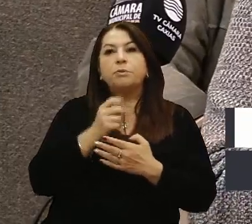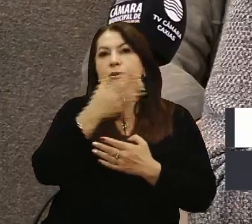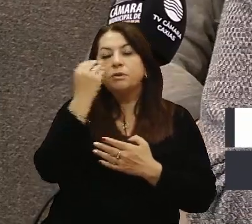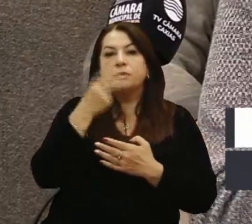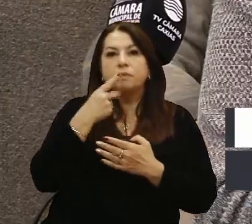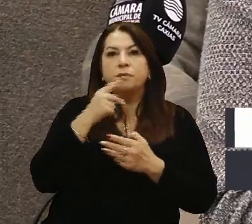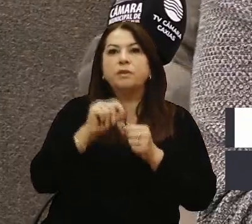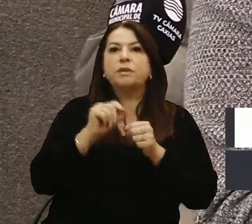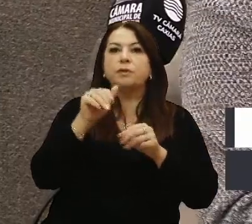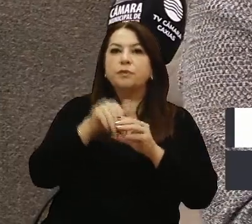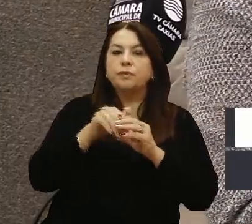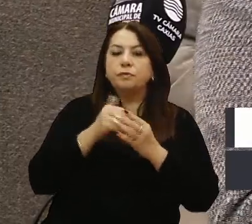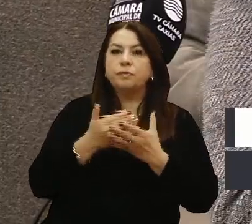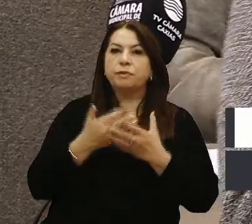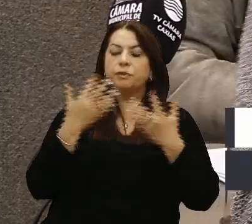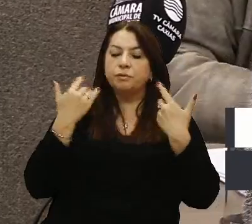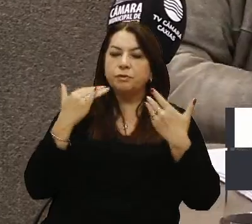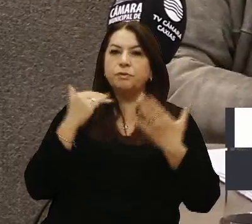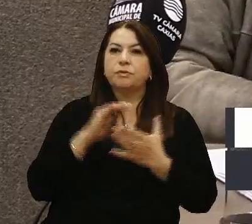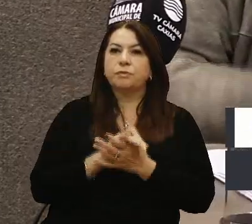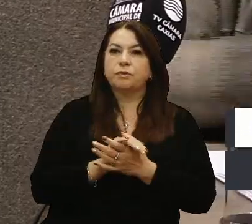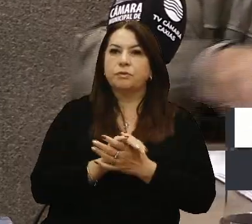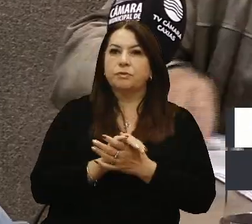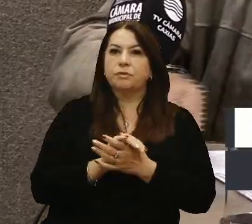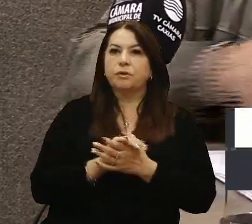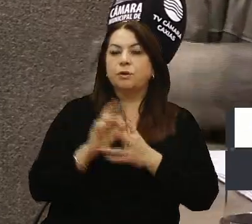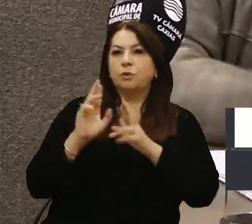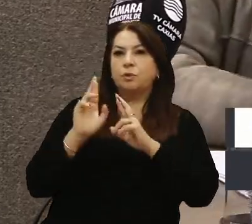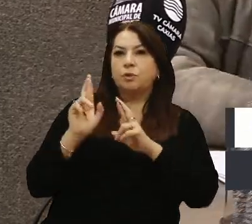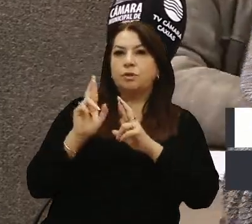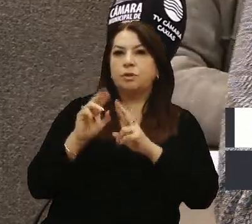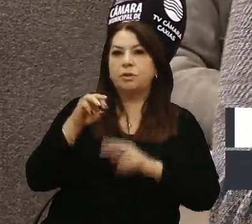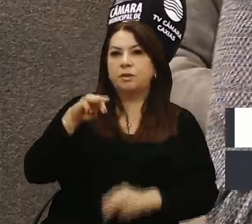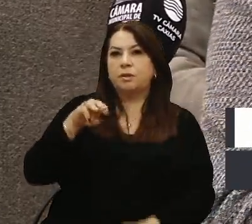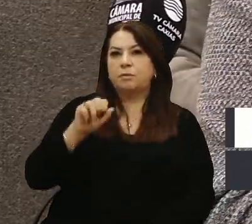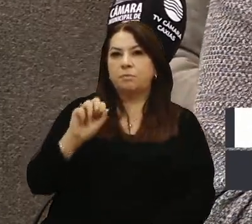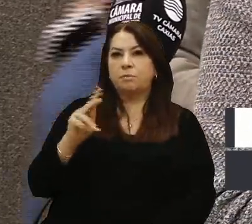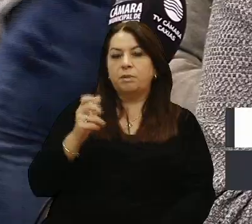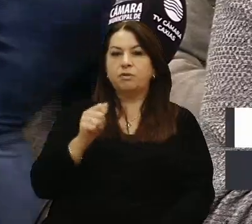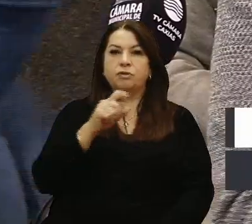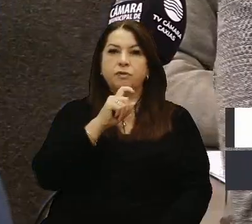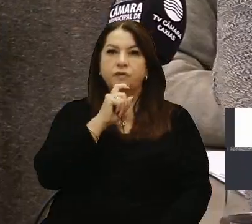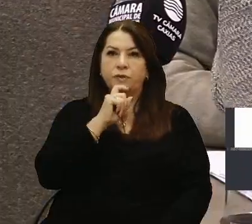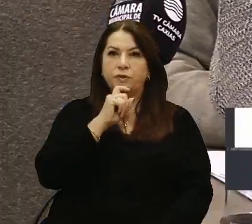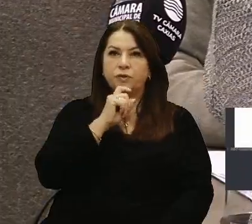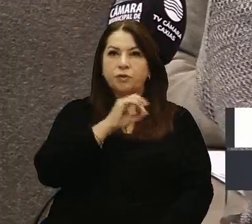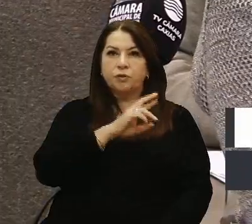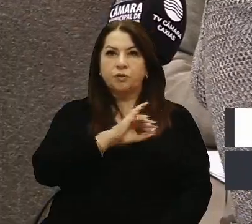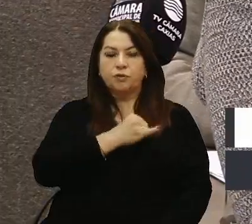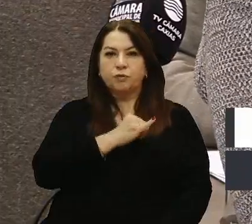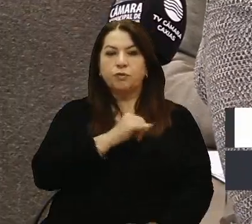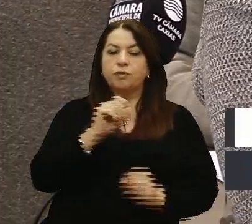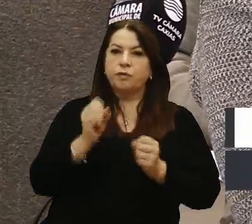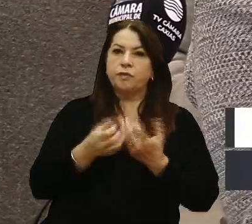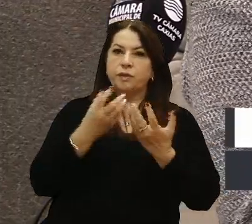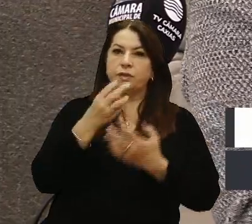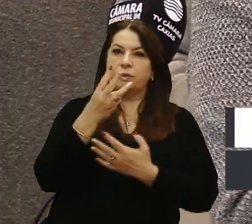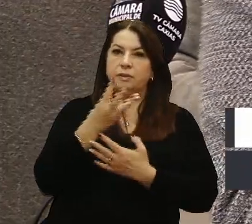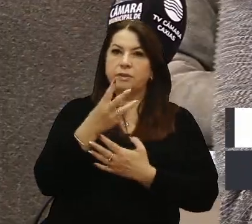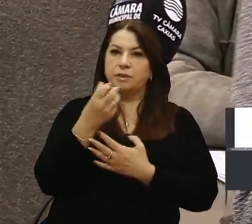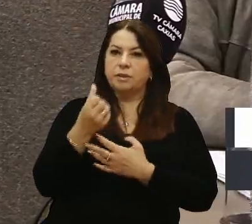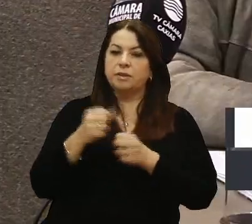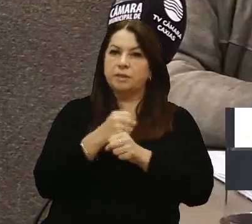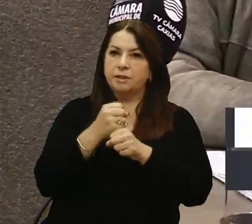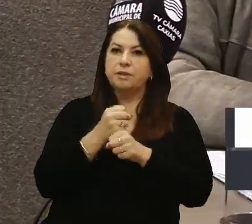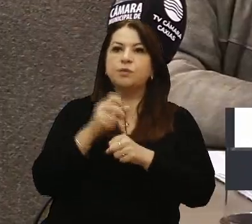também um outro voto de congratulações à torcida Mancha Verde do Esporte Clube Juventude, que celebra hoje 36